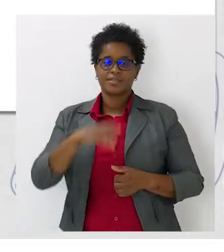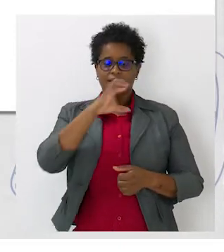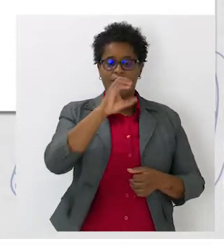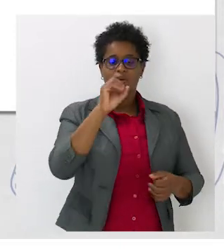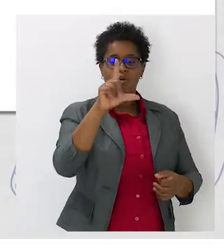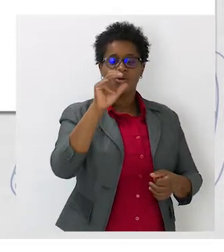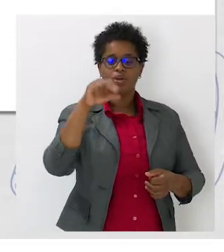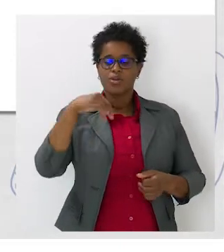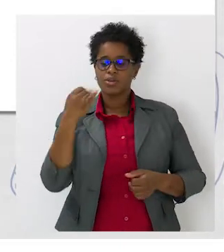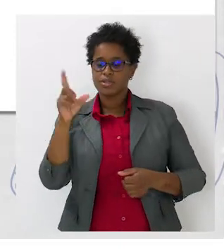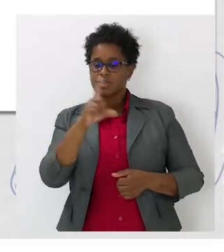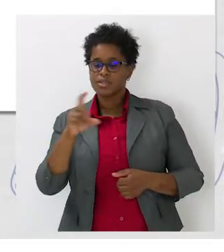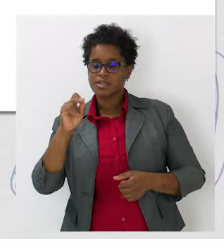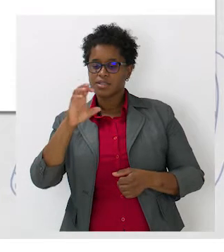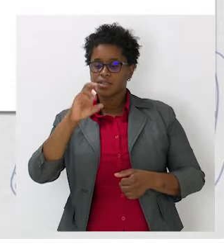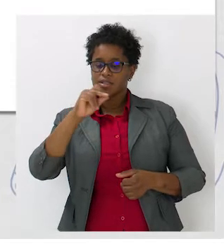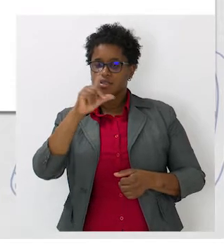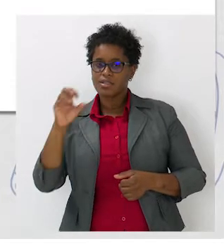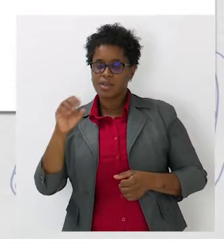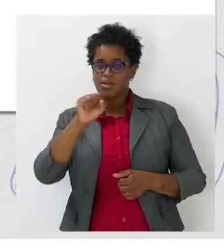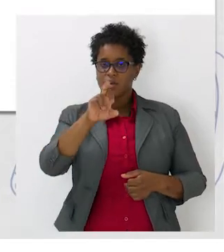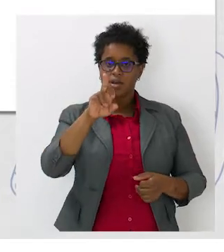da colonização grega,